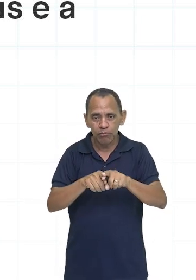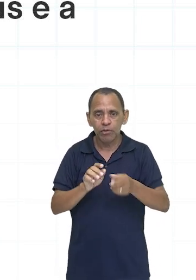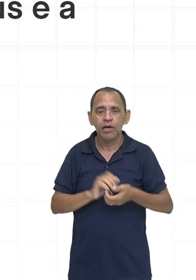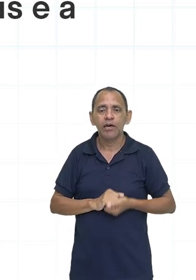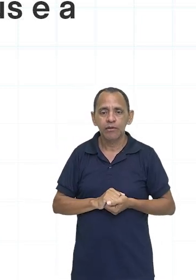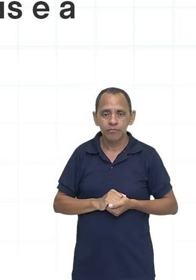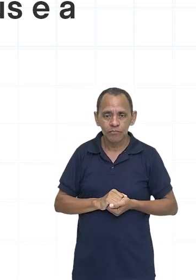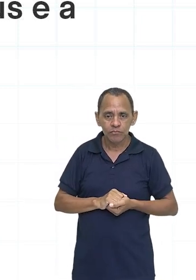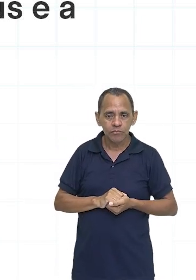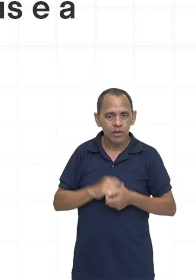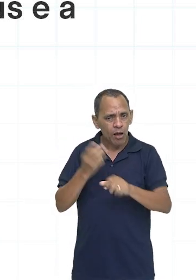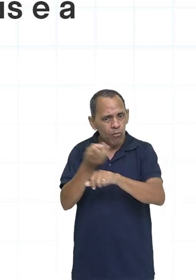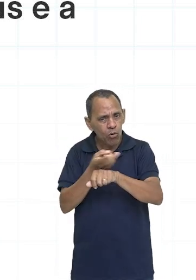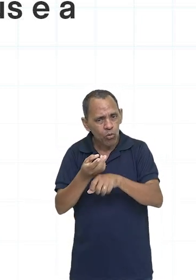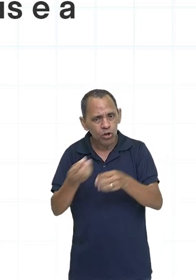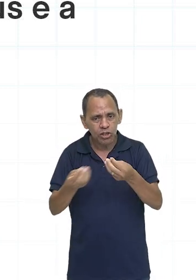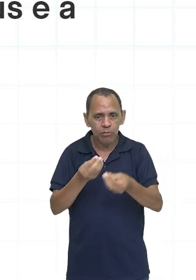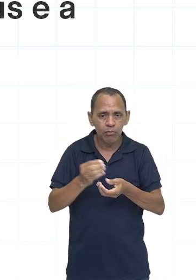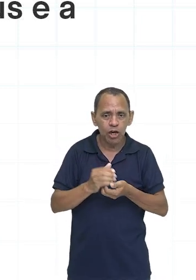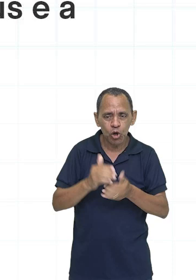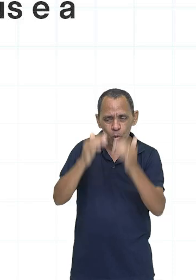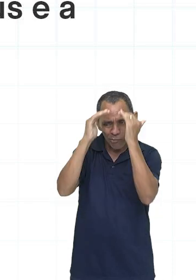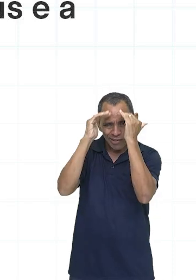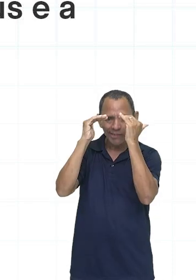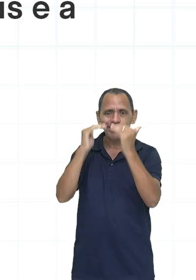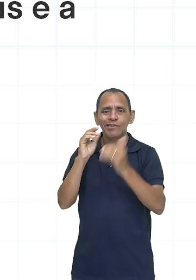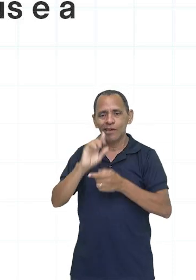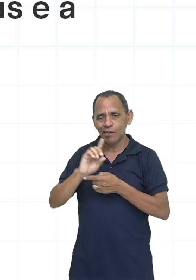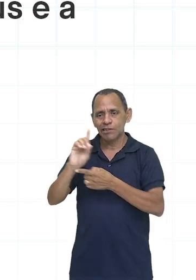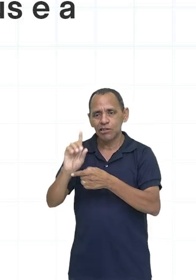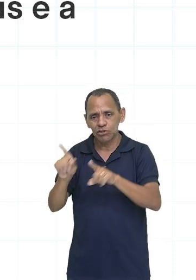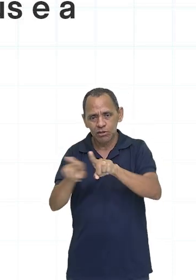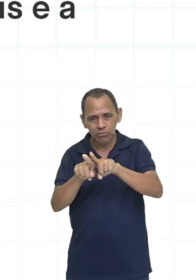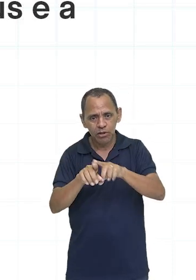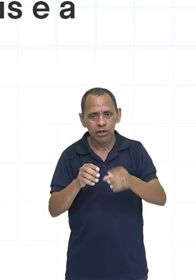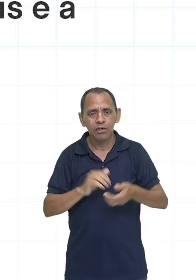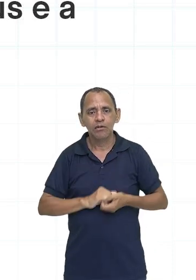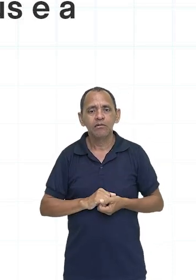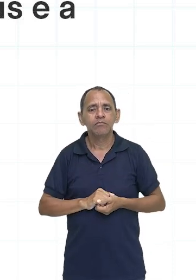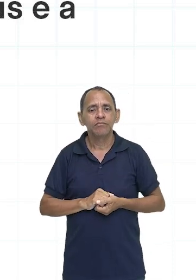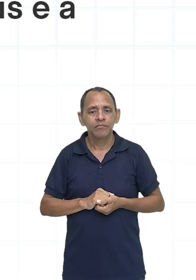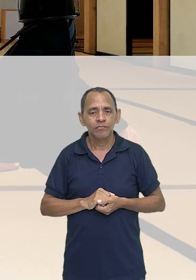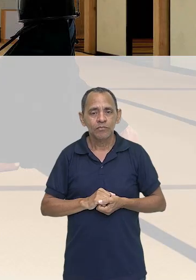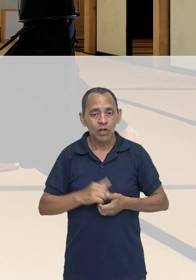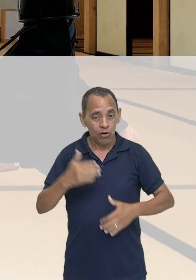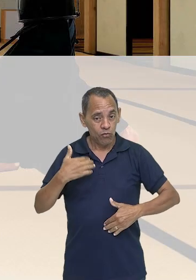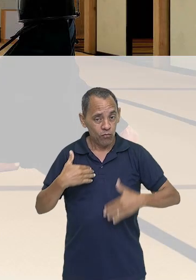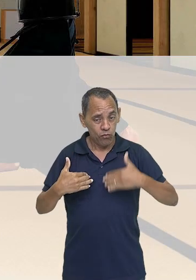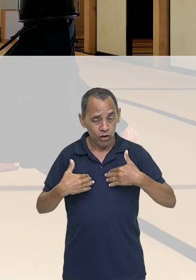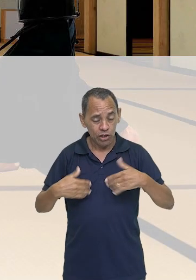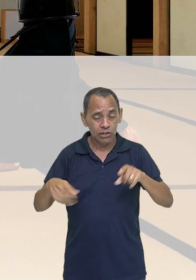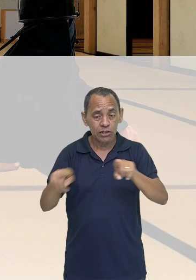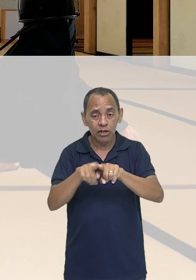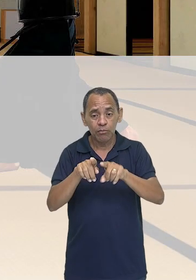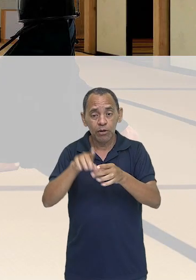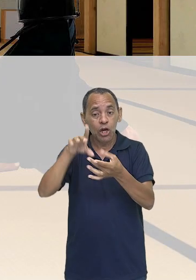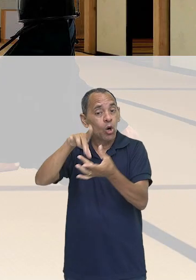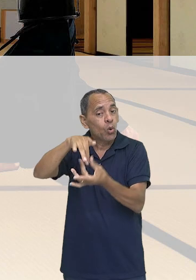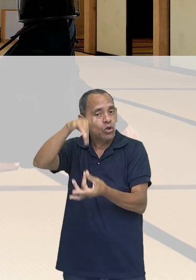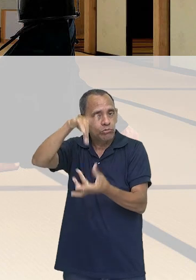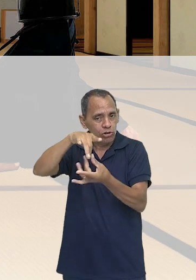está relacionado somente à questão física, né? Mas também ao espiritual, ao intelectual,